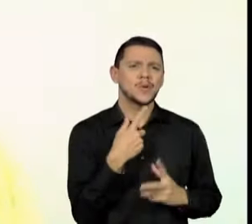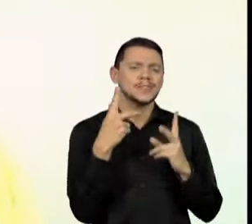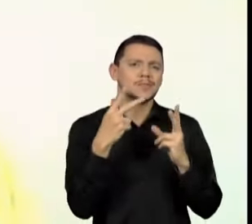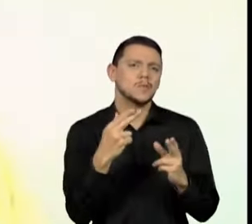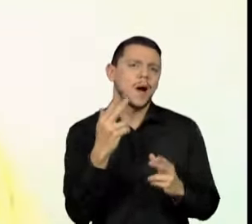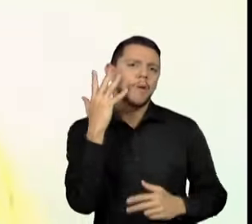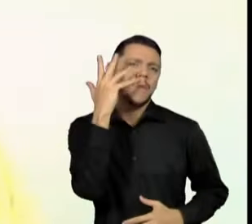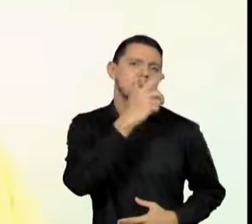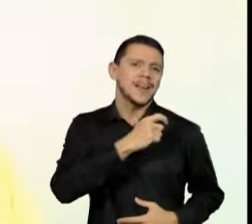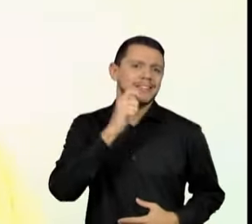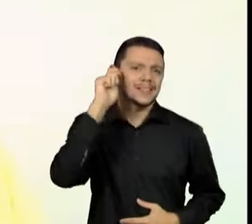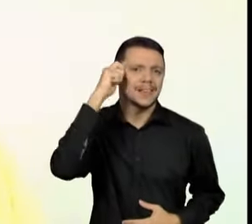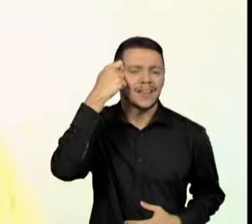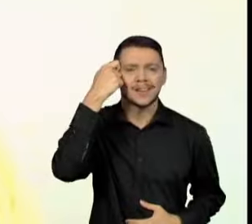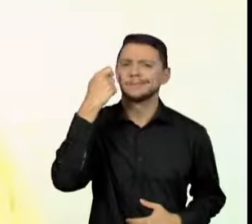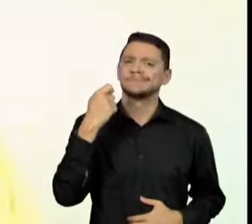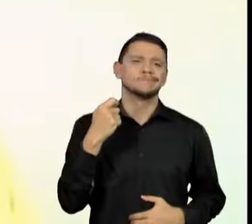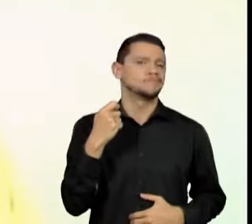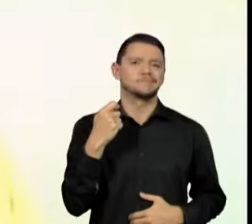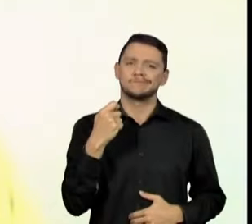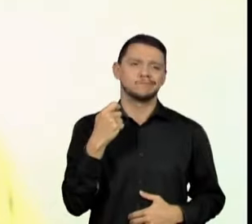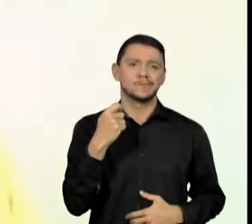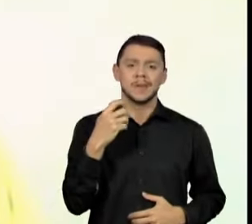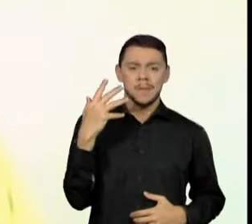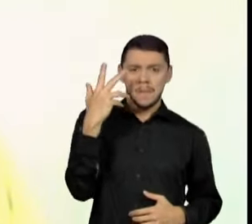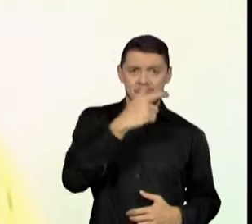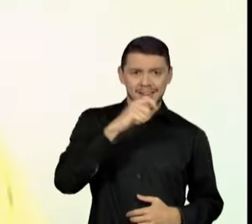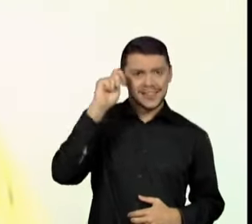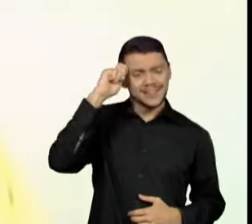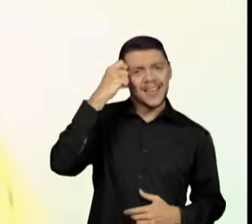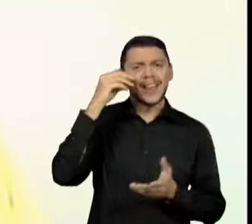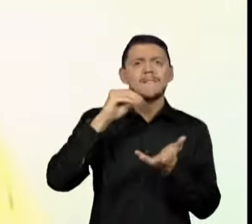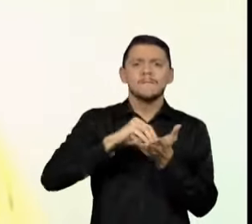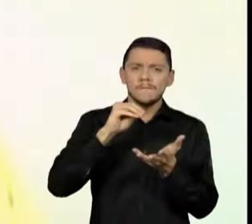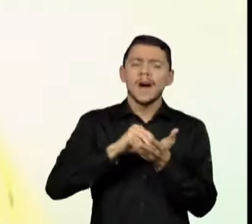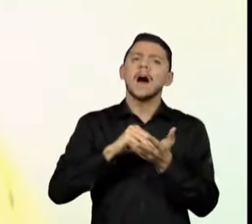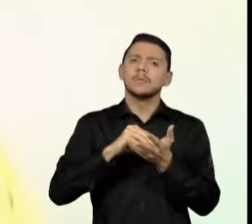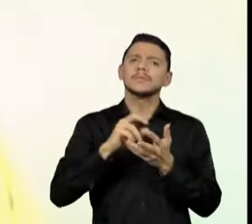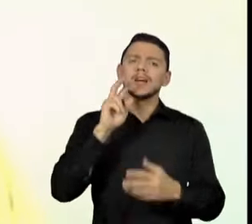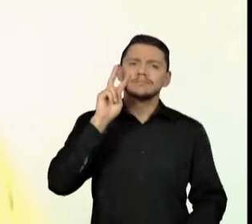ela nunca foi reconhecida. Ela é reconhecida a